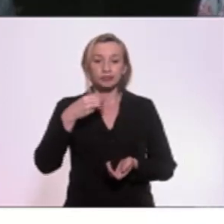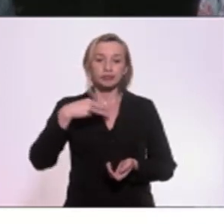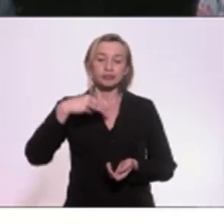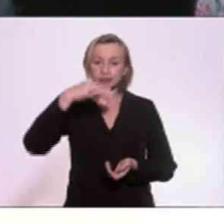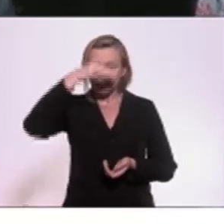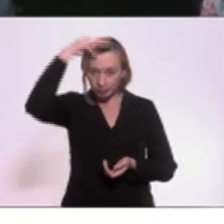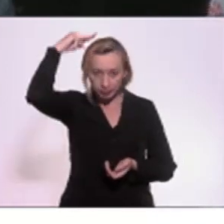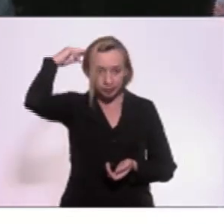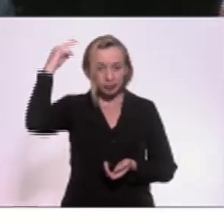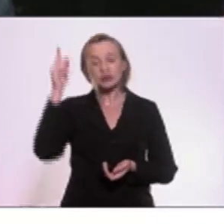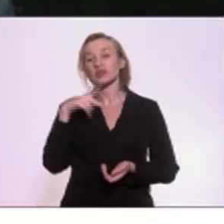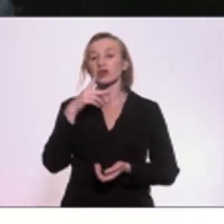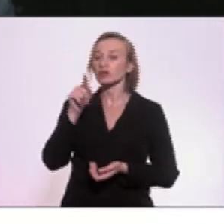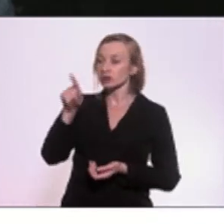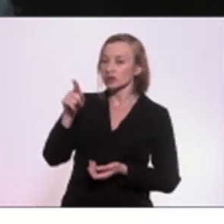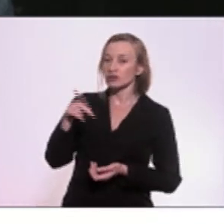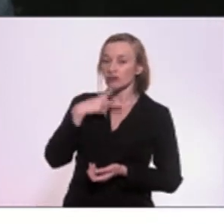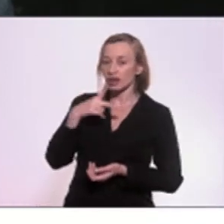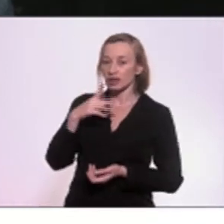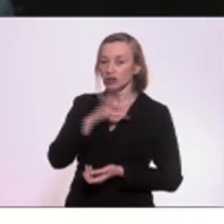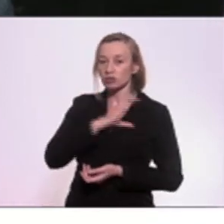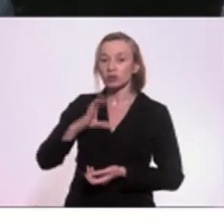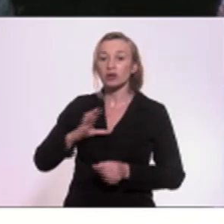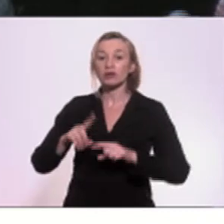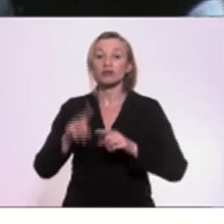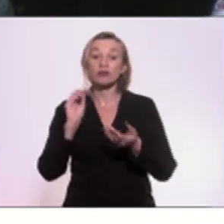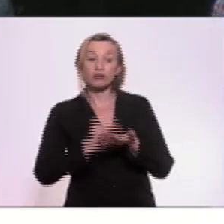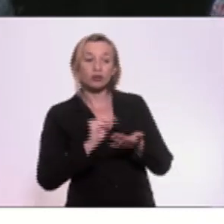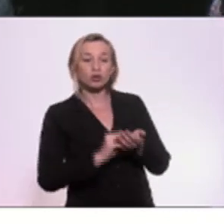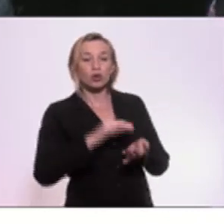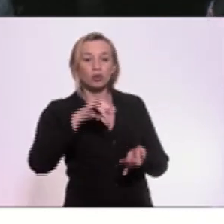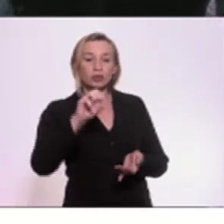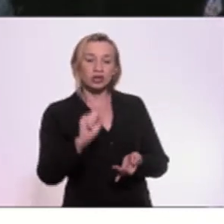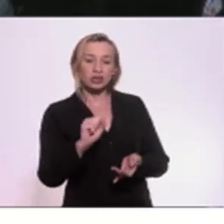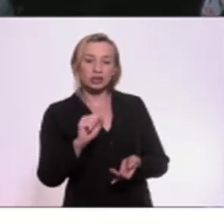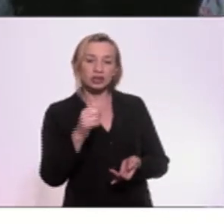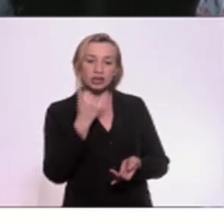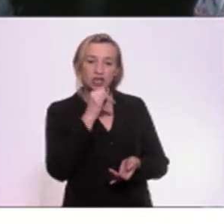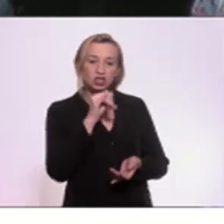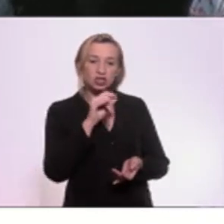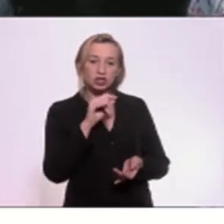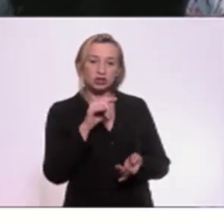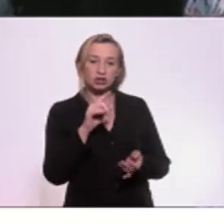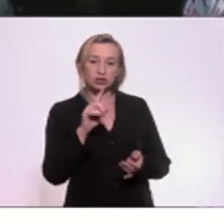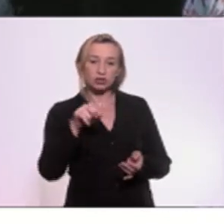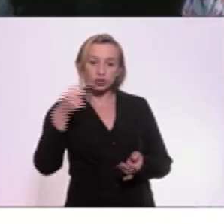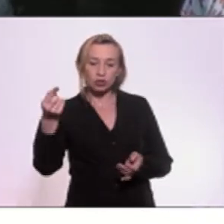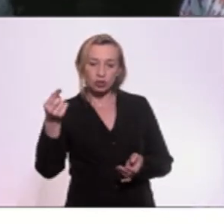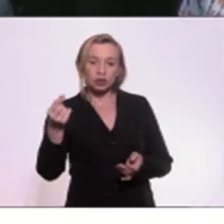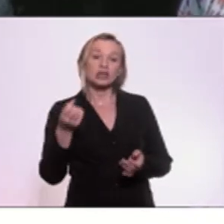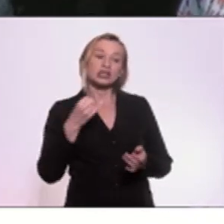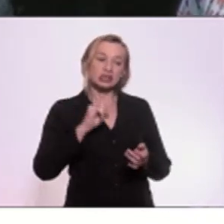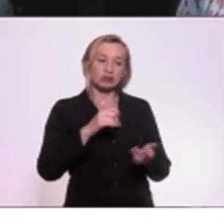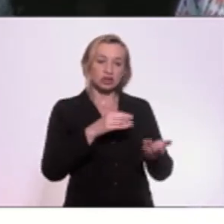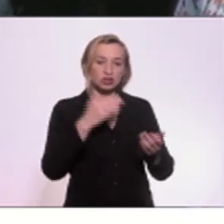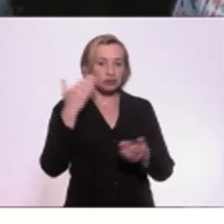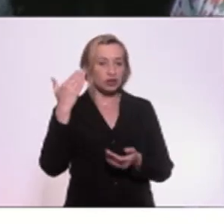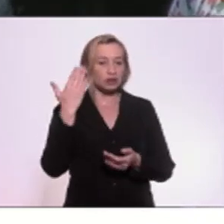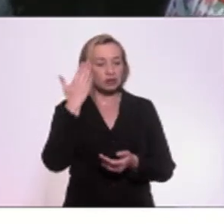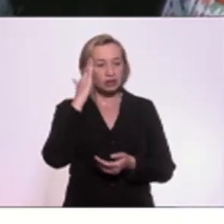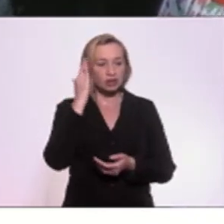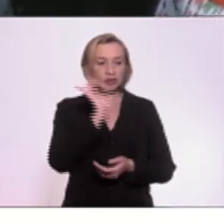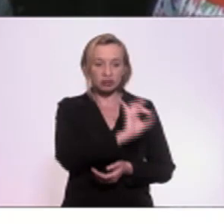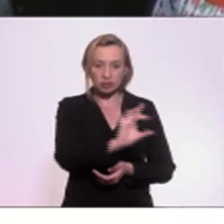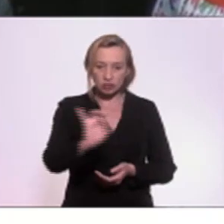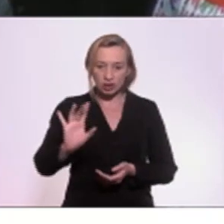daria parecer pelas comissões. Então, faltou Minas e Energia no anterior. Se vocês tiverem o entendimento, eu vou chamar os